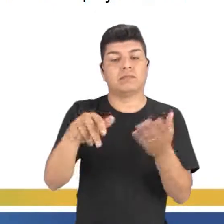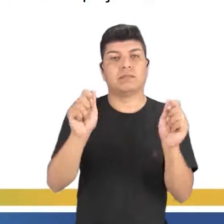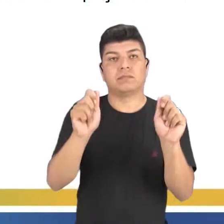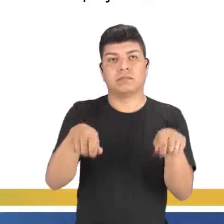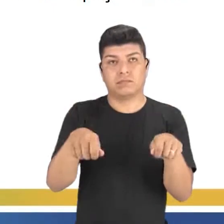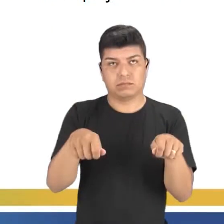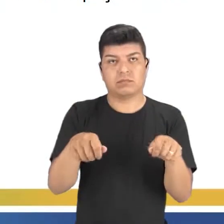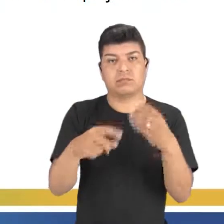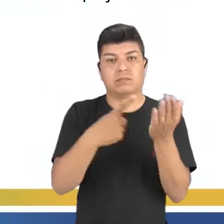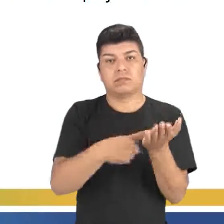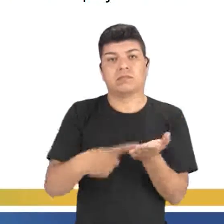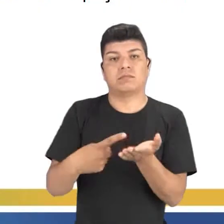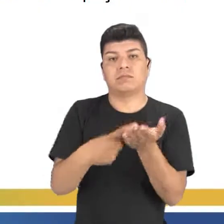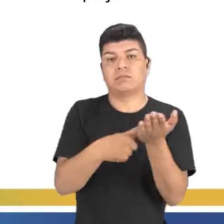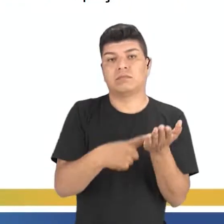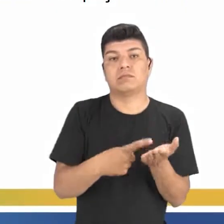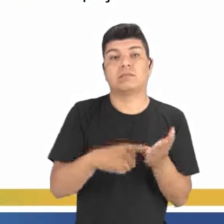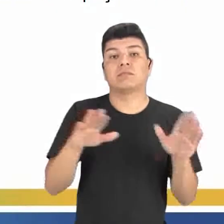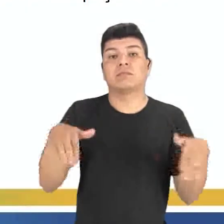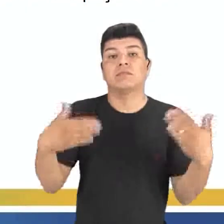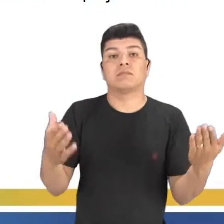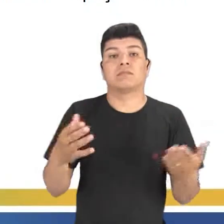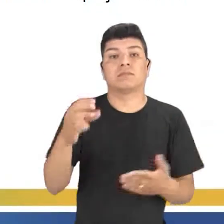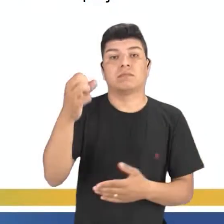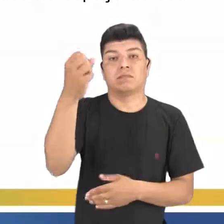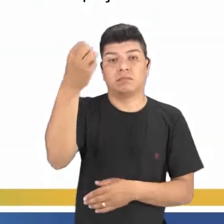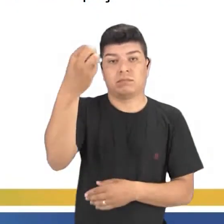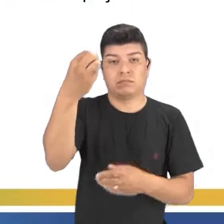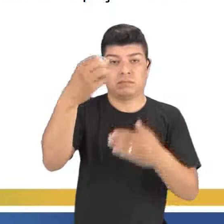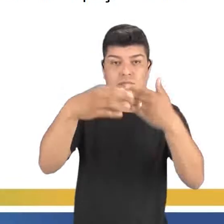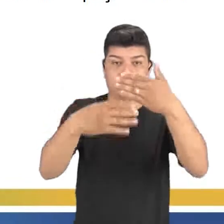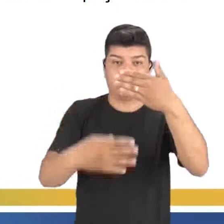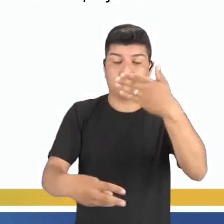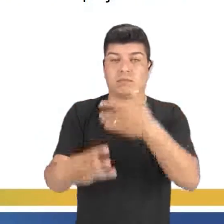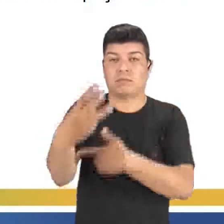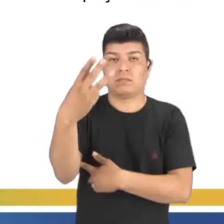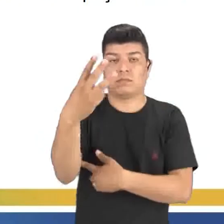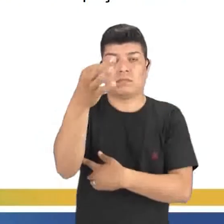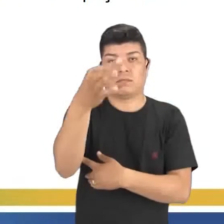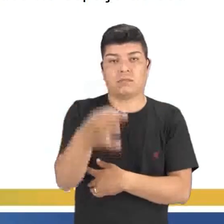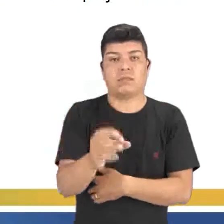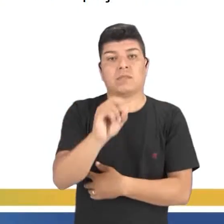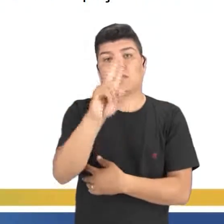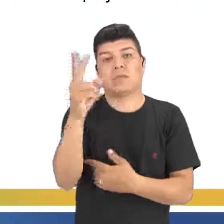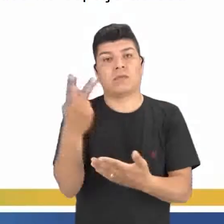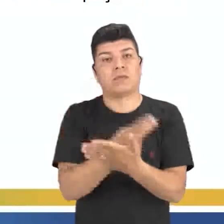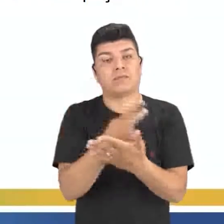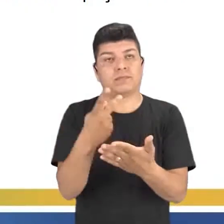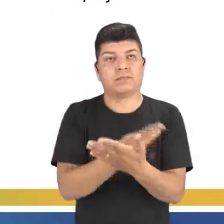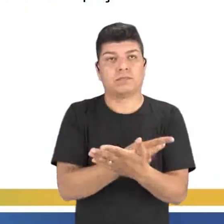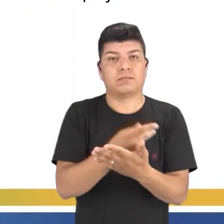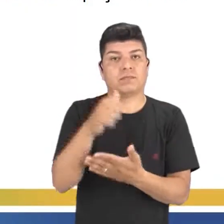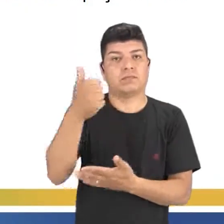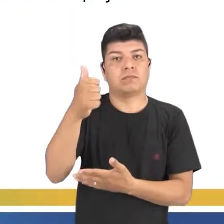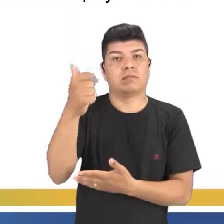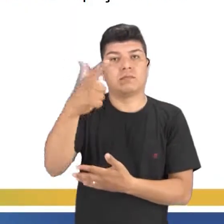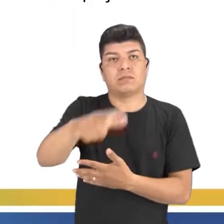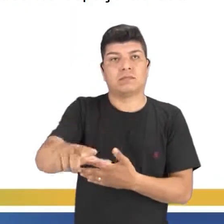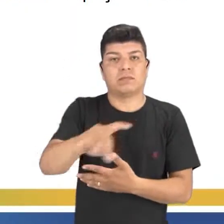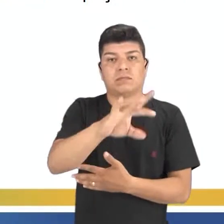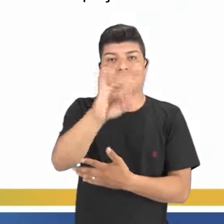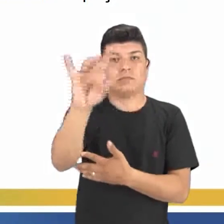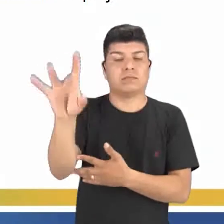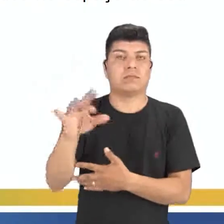possibilidades de combinação para você dizer qual dessas 3 opções é correta ou não. Então vamos analisar mais uma vez cada